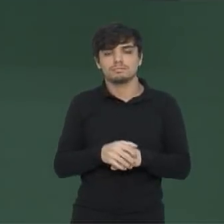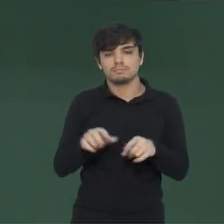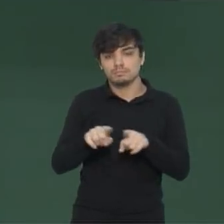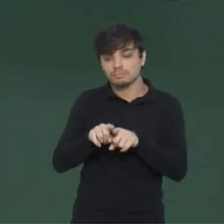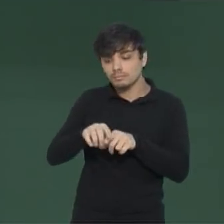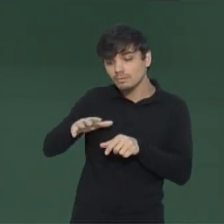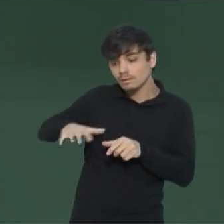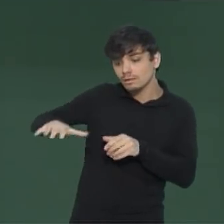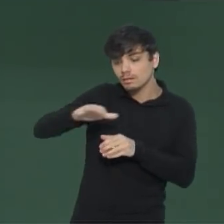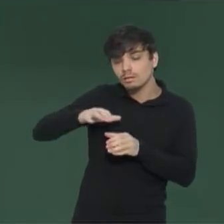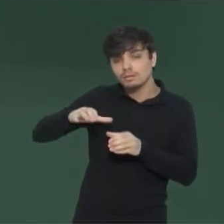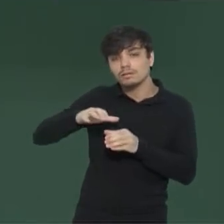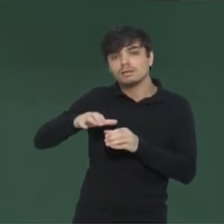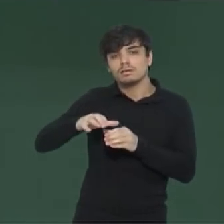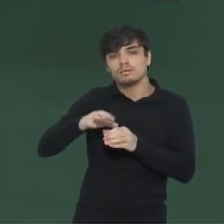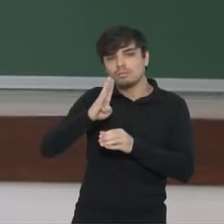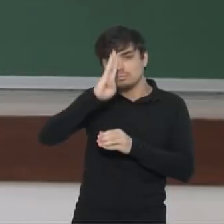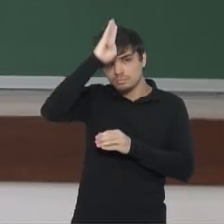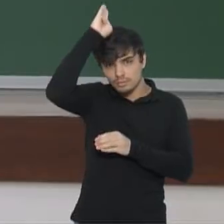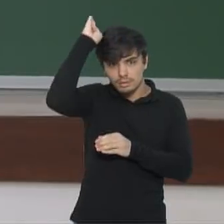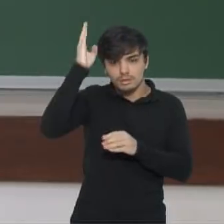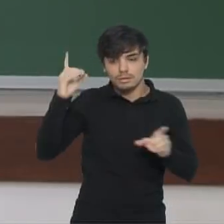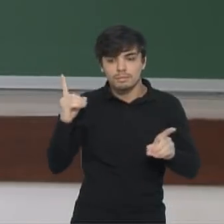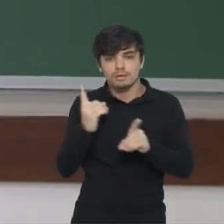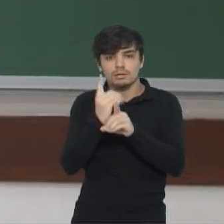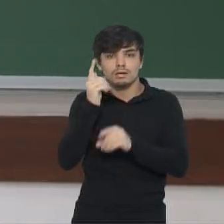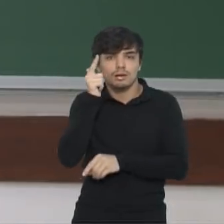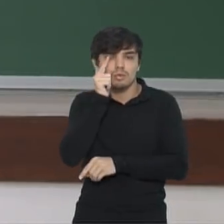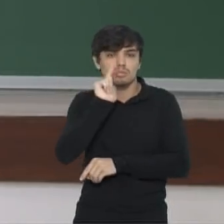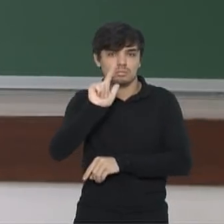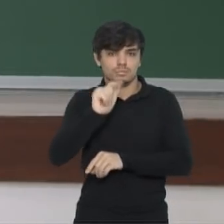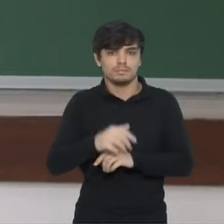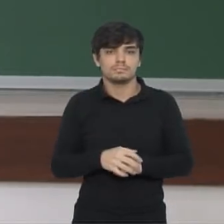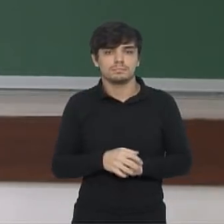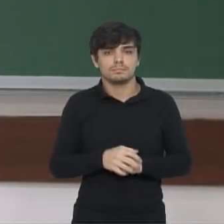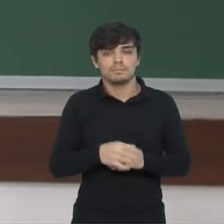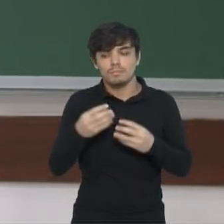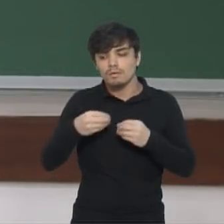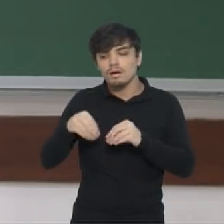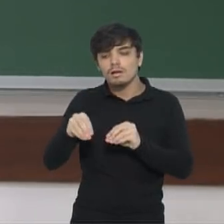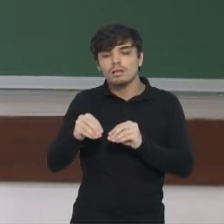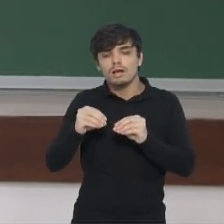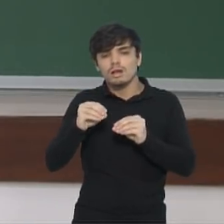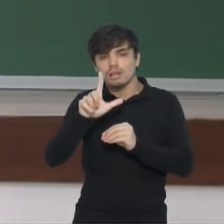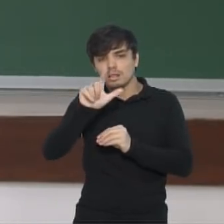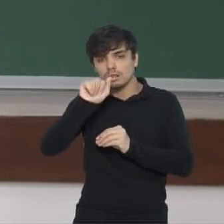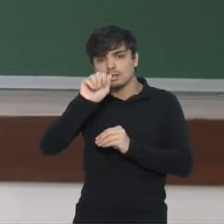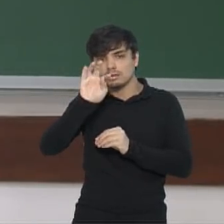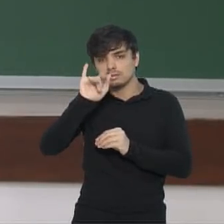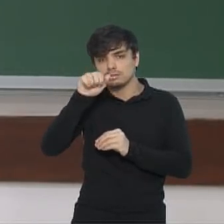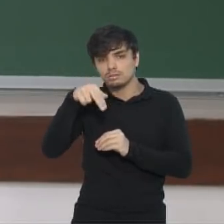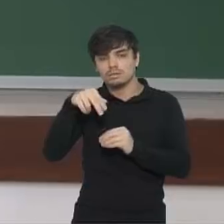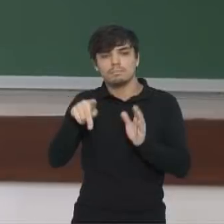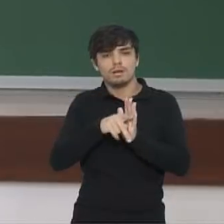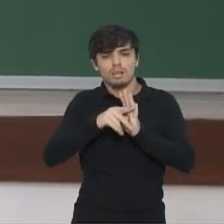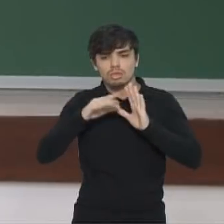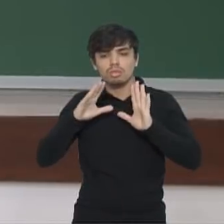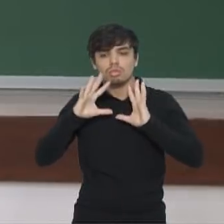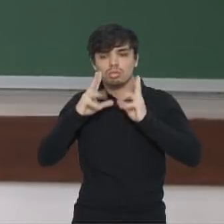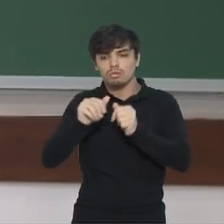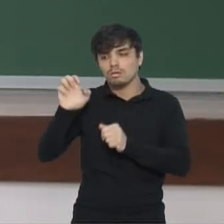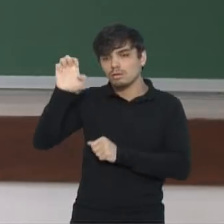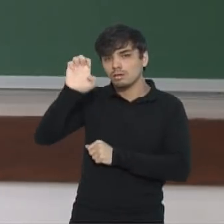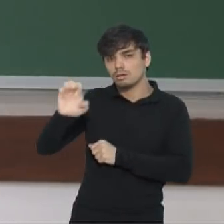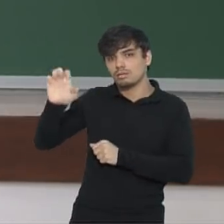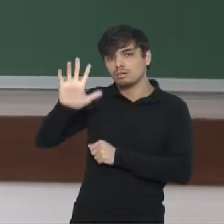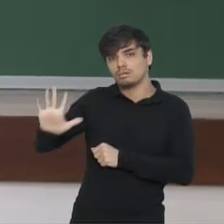suas conquistas, pessoal, isso é muito importante a gente analisar, elas vão levar o latim para toda a Europa praticamente, correto?